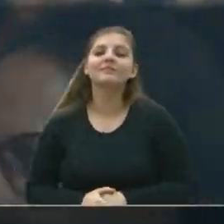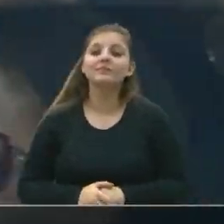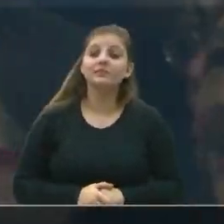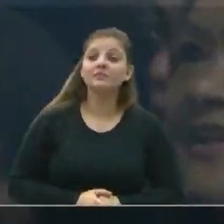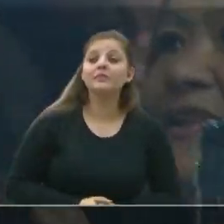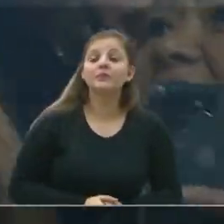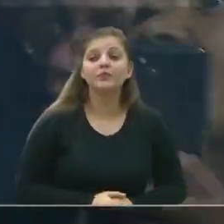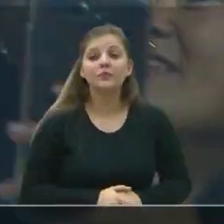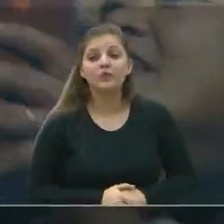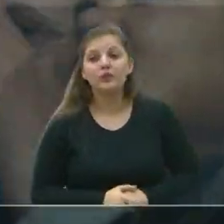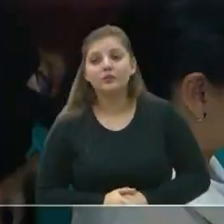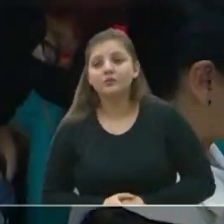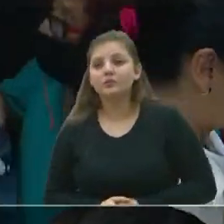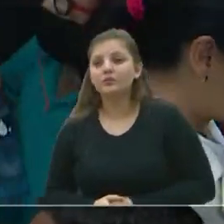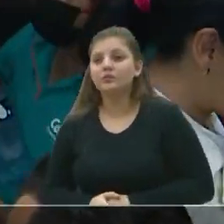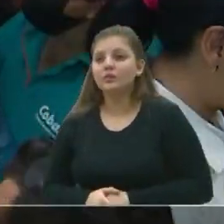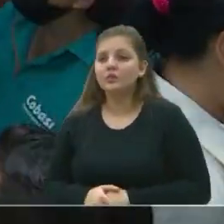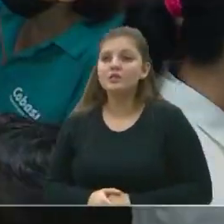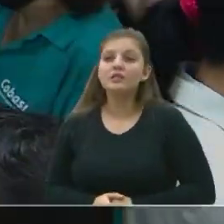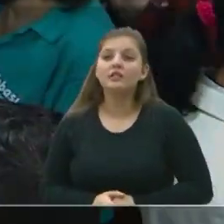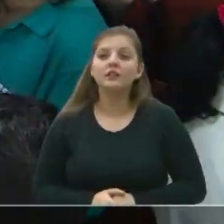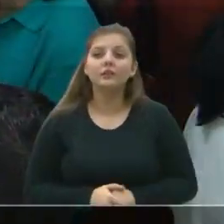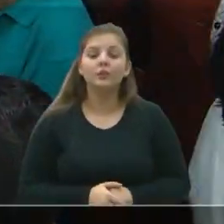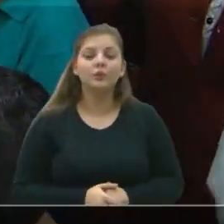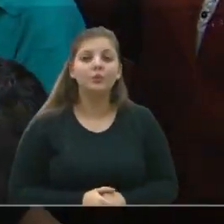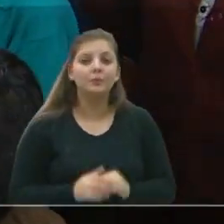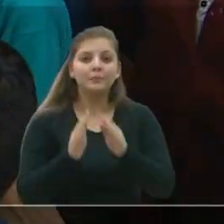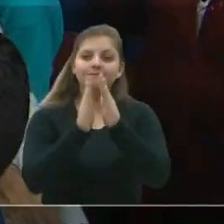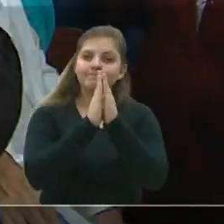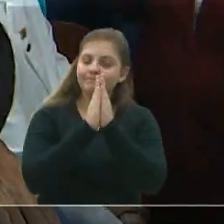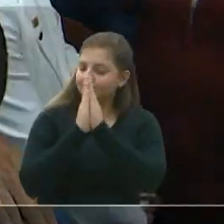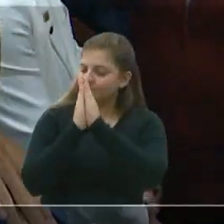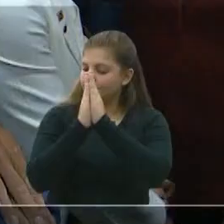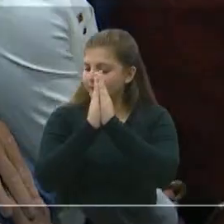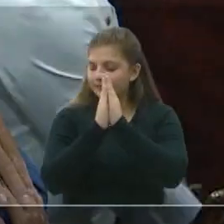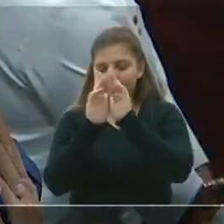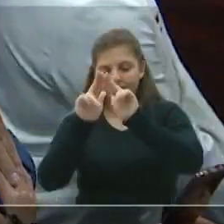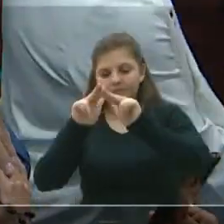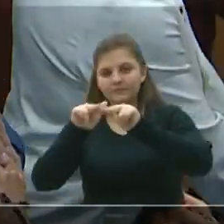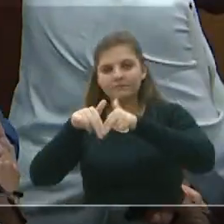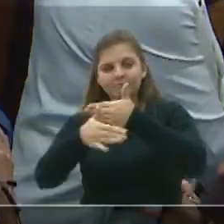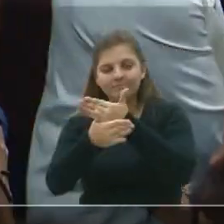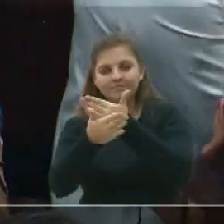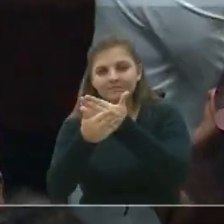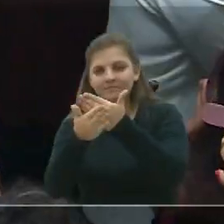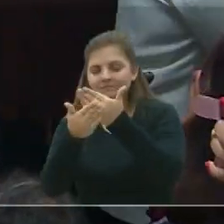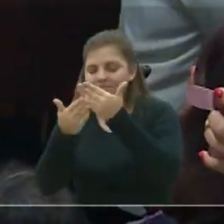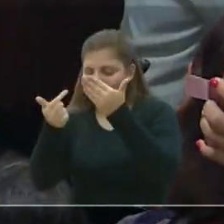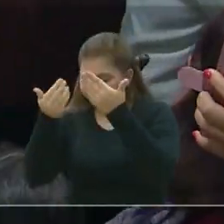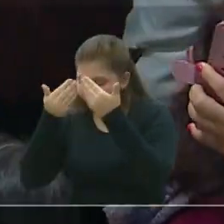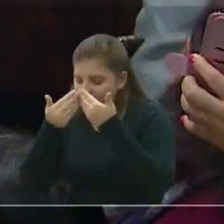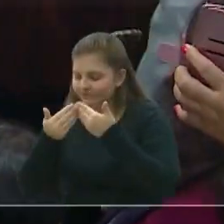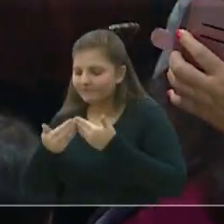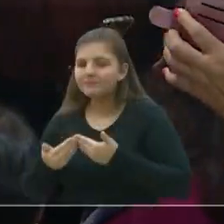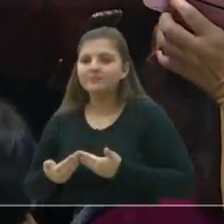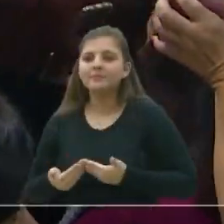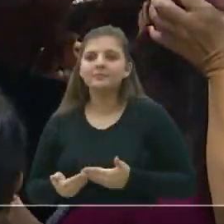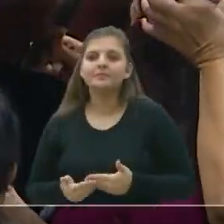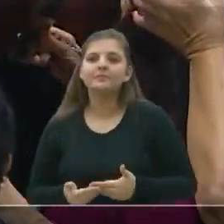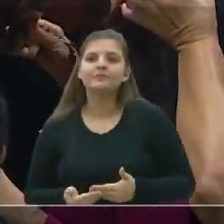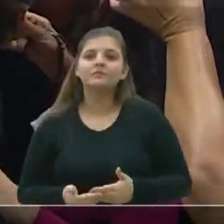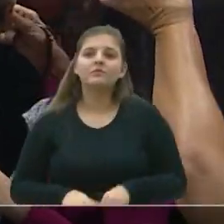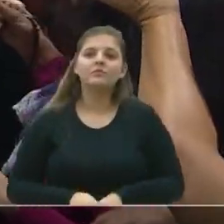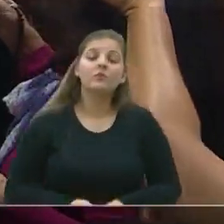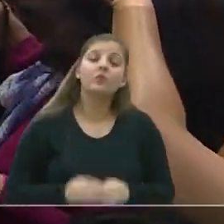Família, estou rezando por você. Estou rezando